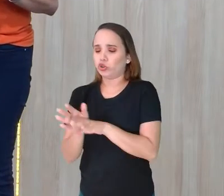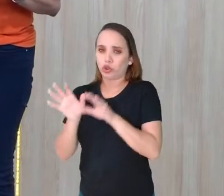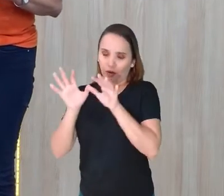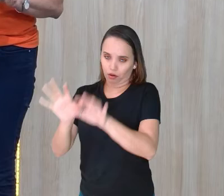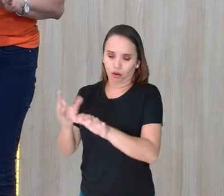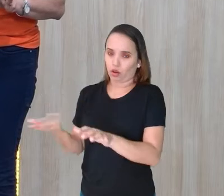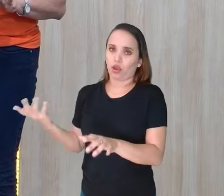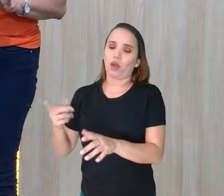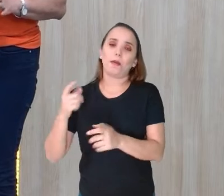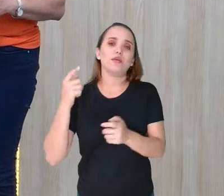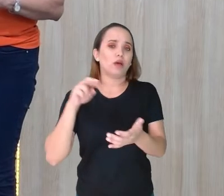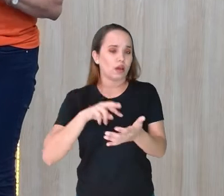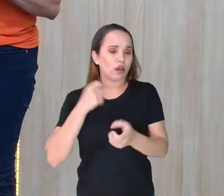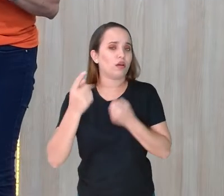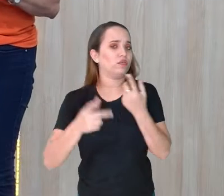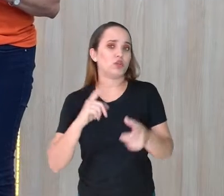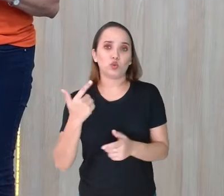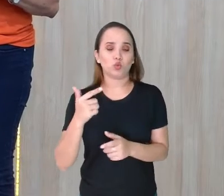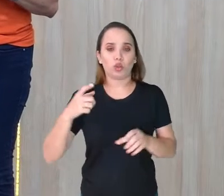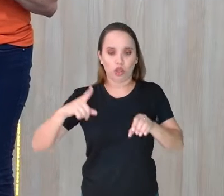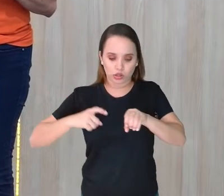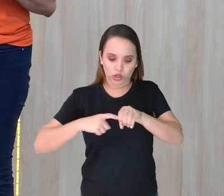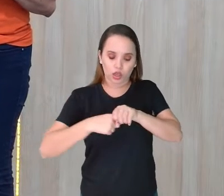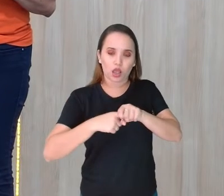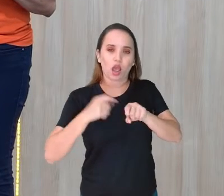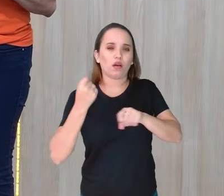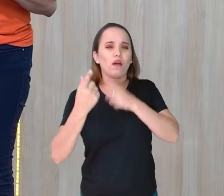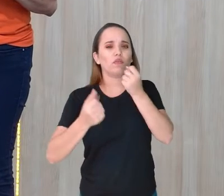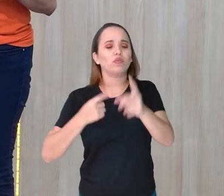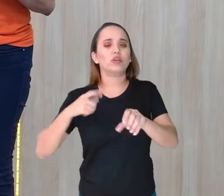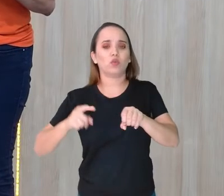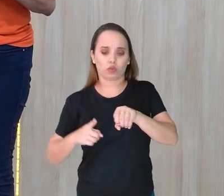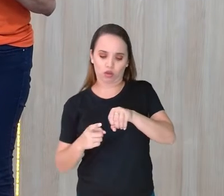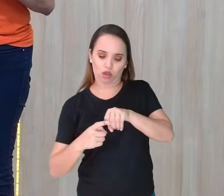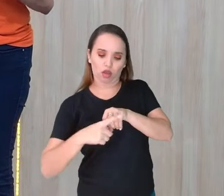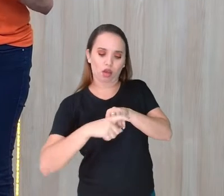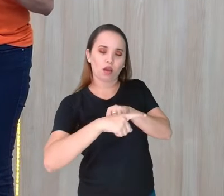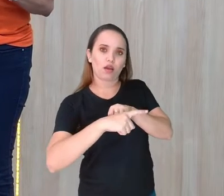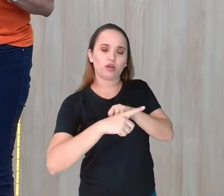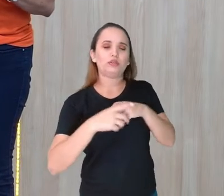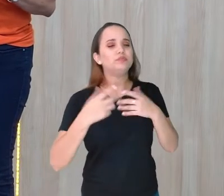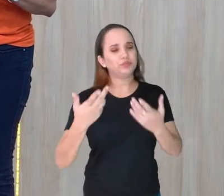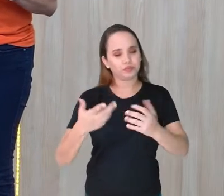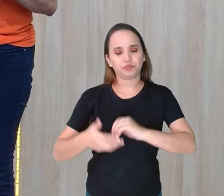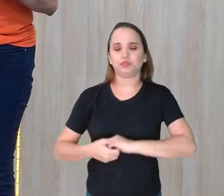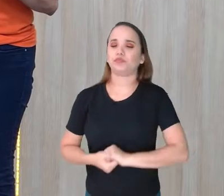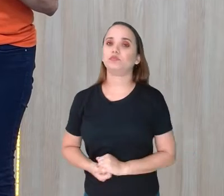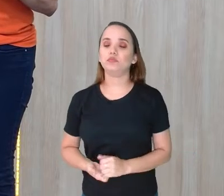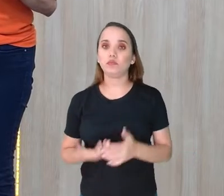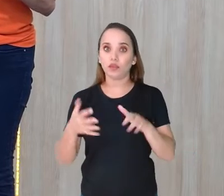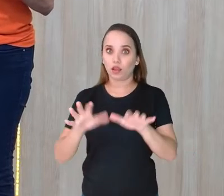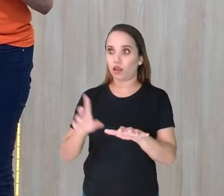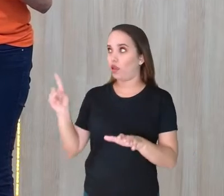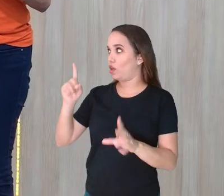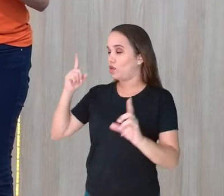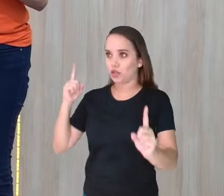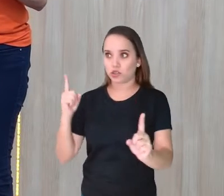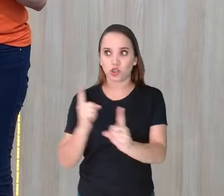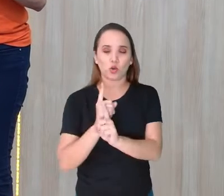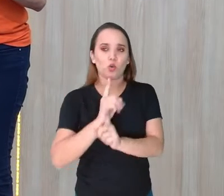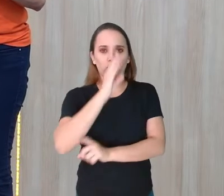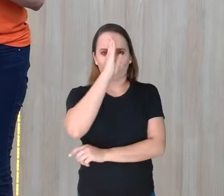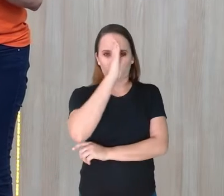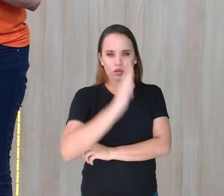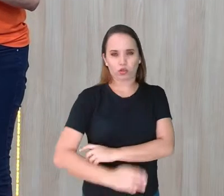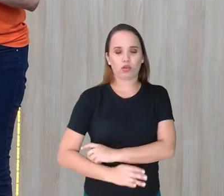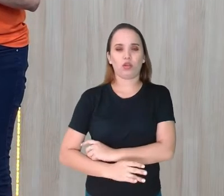a fecundação. Mas quando ocorre a fecundação, já ocorre nas trompas. E essa fecundação vai ser